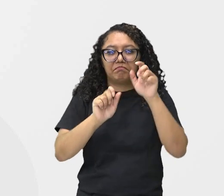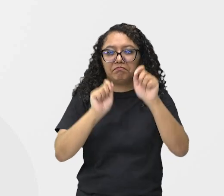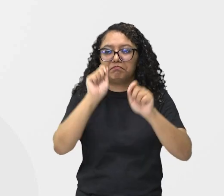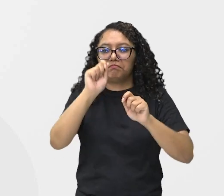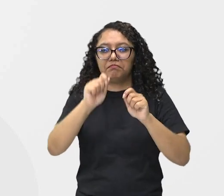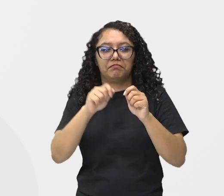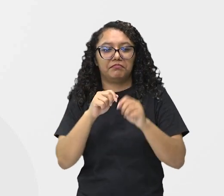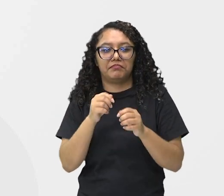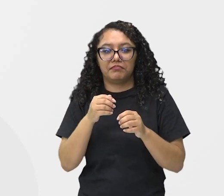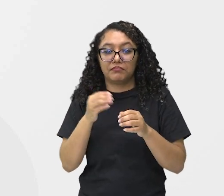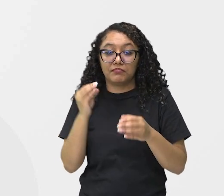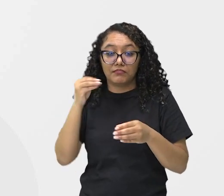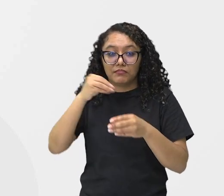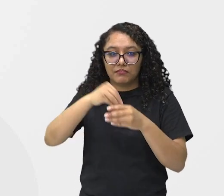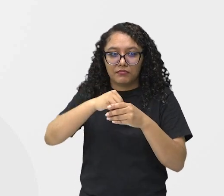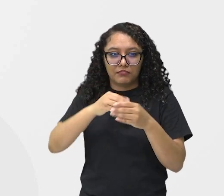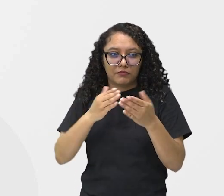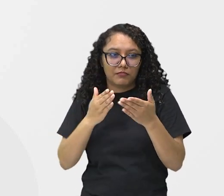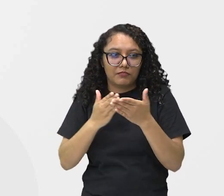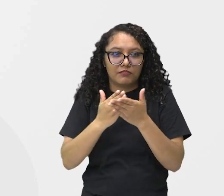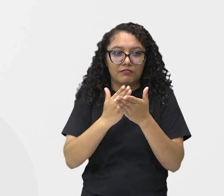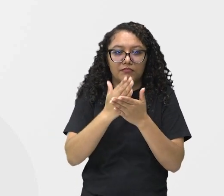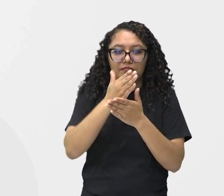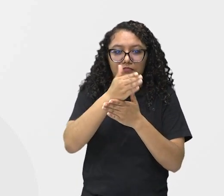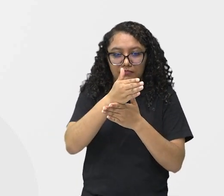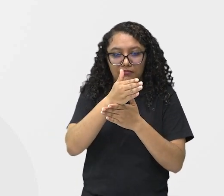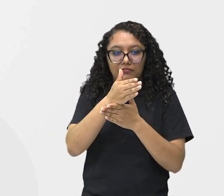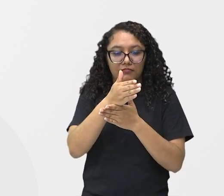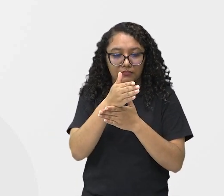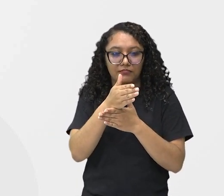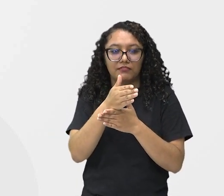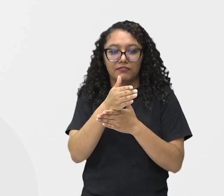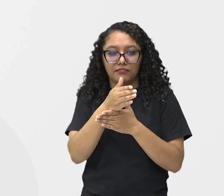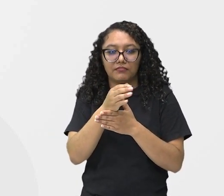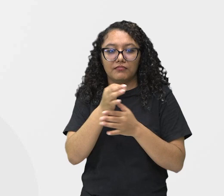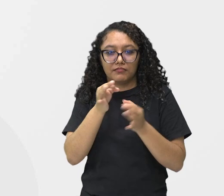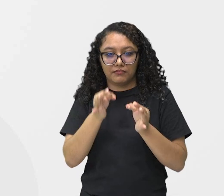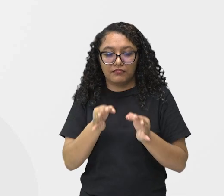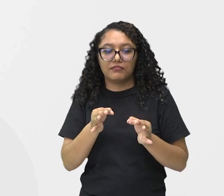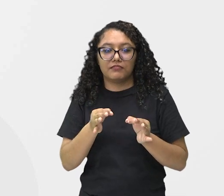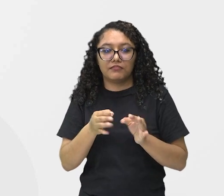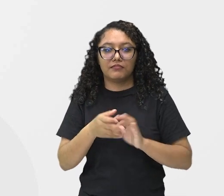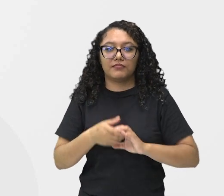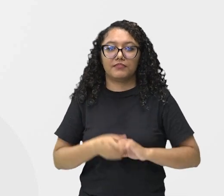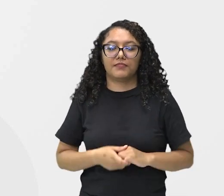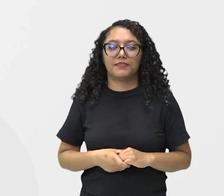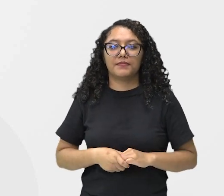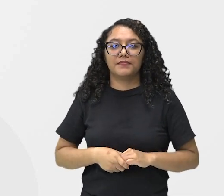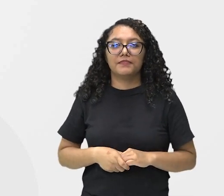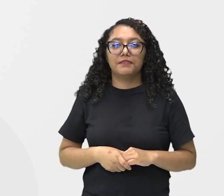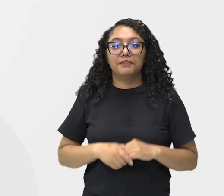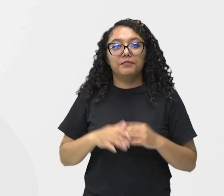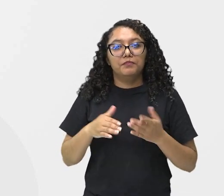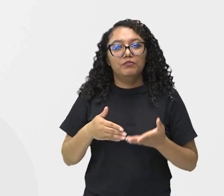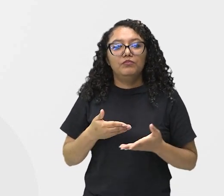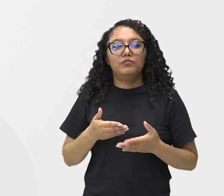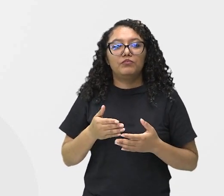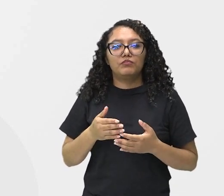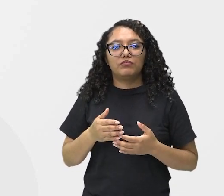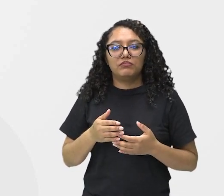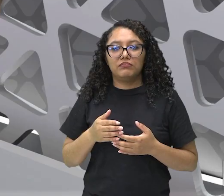algo, por dentro de algo, ou se utilizando de algo, certo? Então,